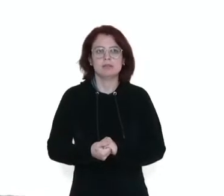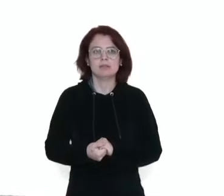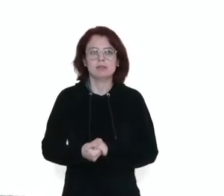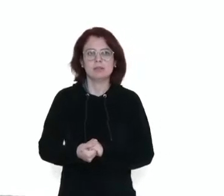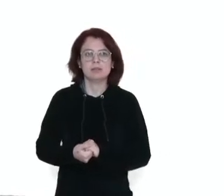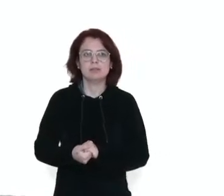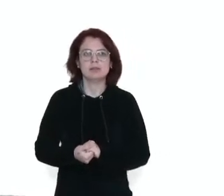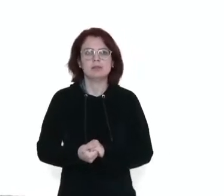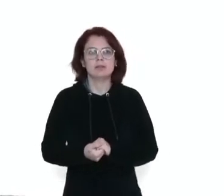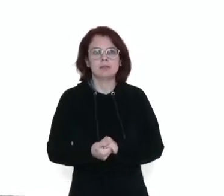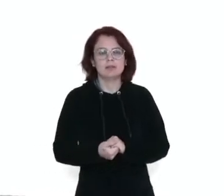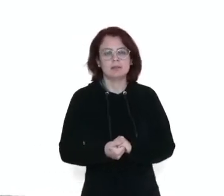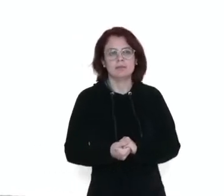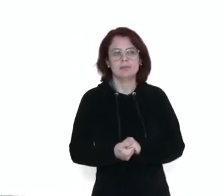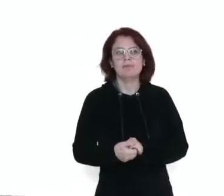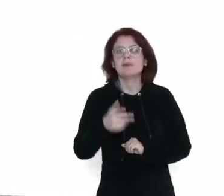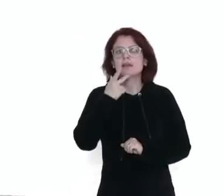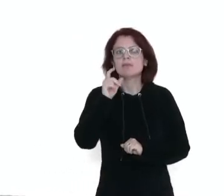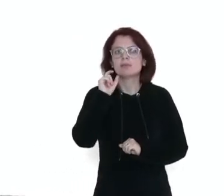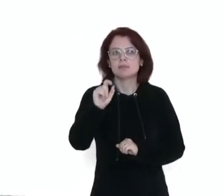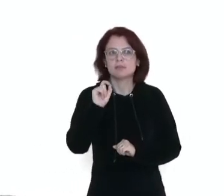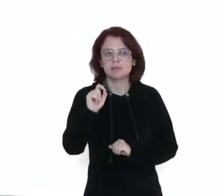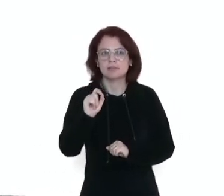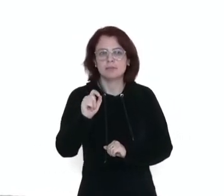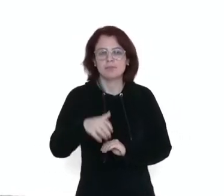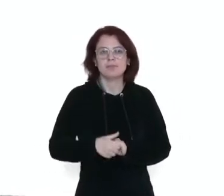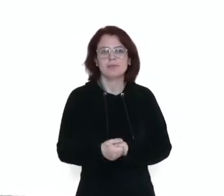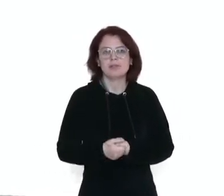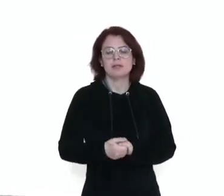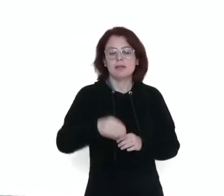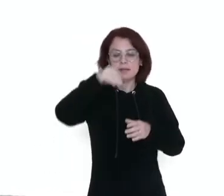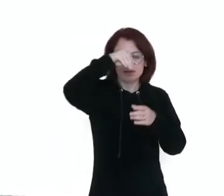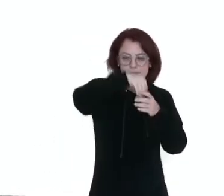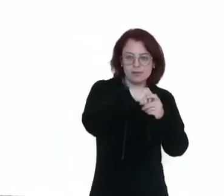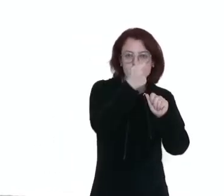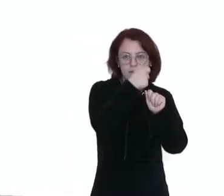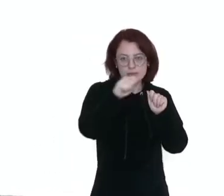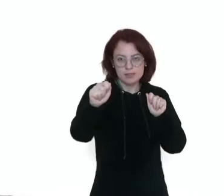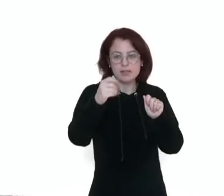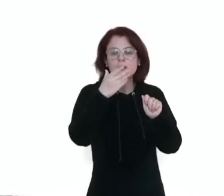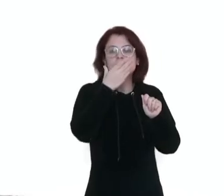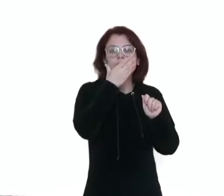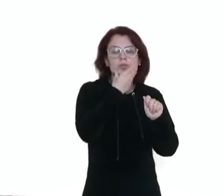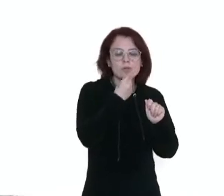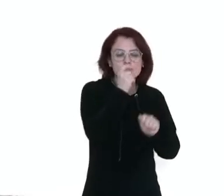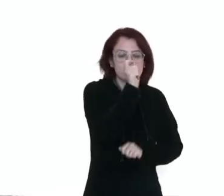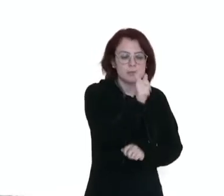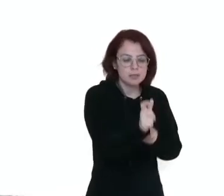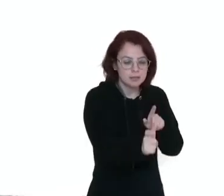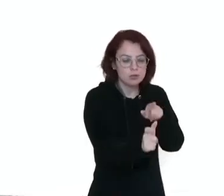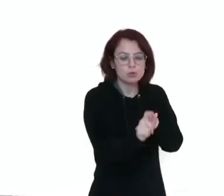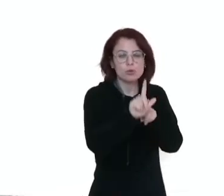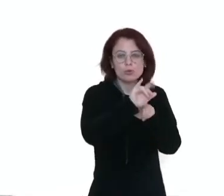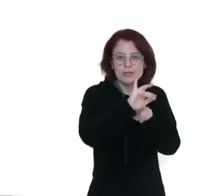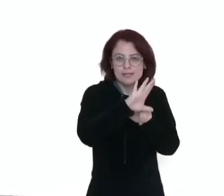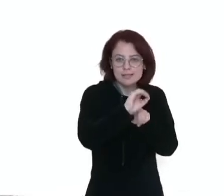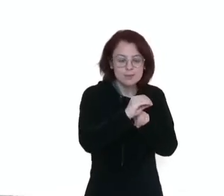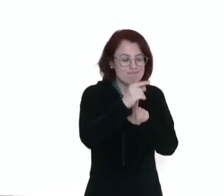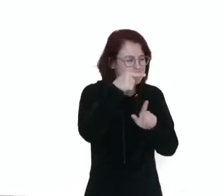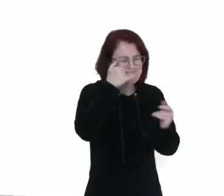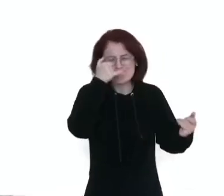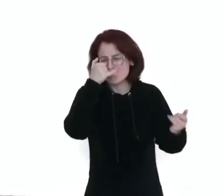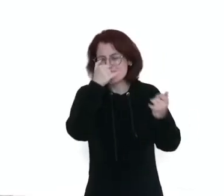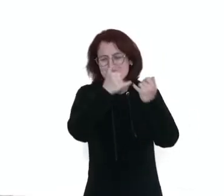gente retomar? Dizia assim, na associação de escoteiros havia um, chamado Luizinho, que era a minha